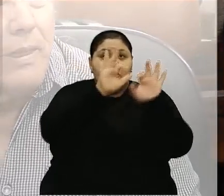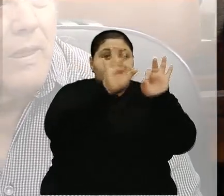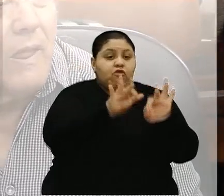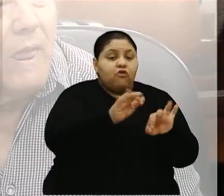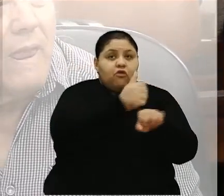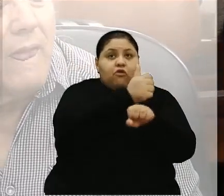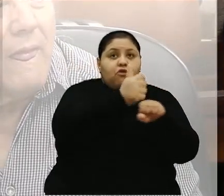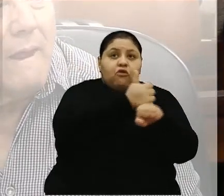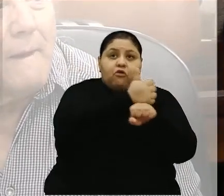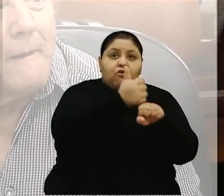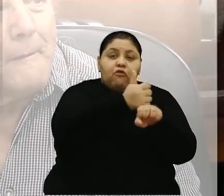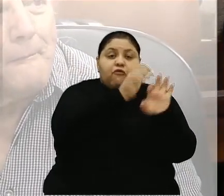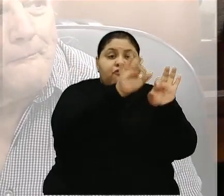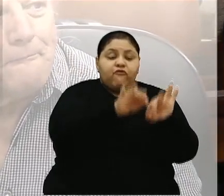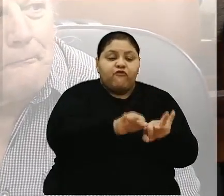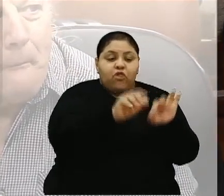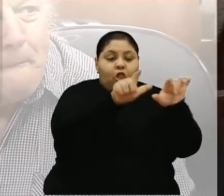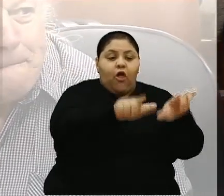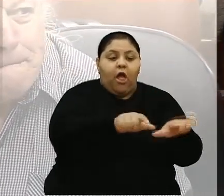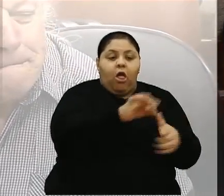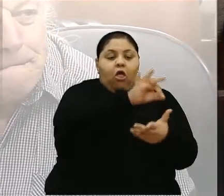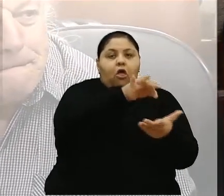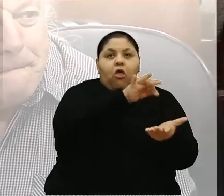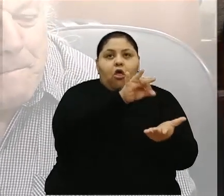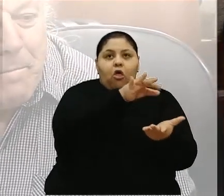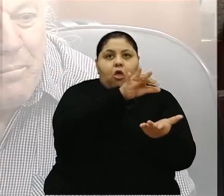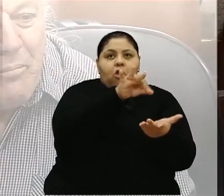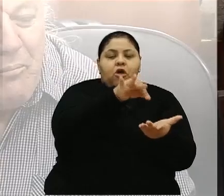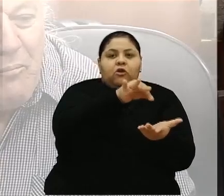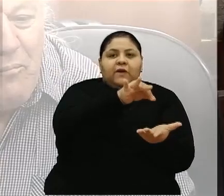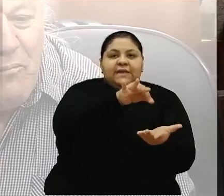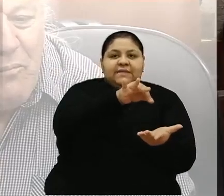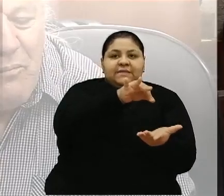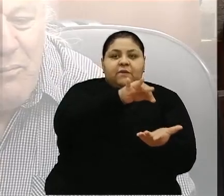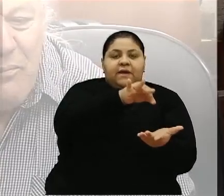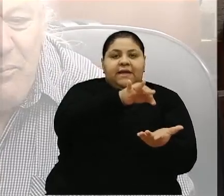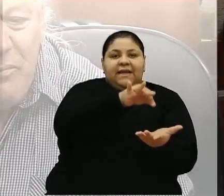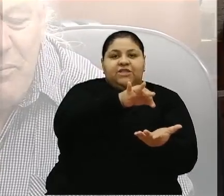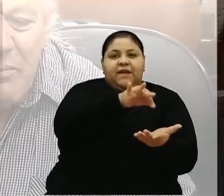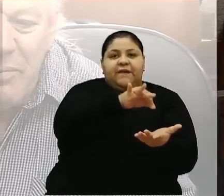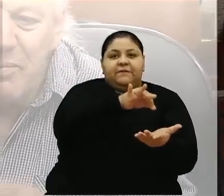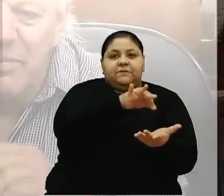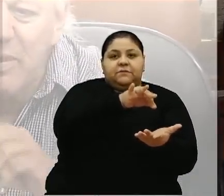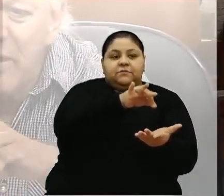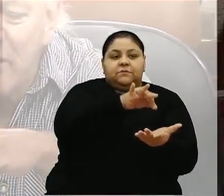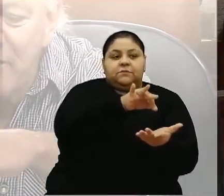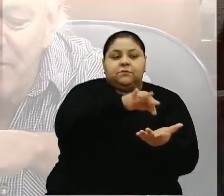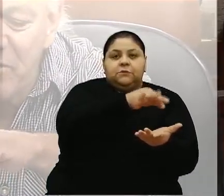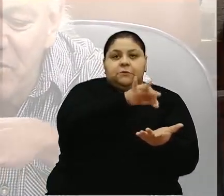queriam saquear a sede deles, né? Eles fazendo um bem para a cidade e nós aqui na Câmara de Vereadores lutando para não